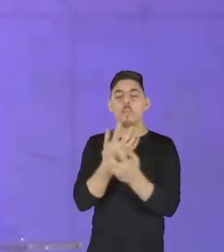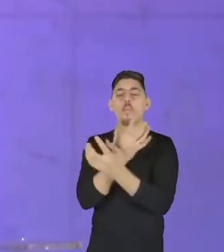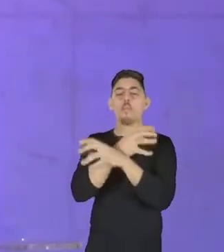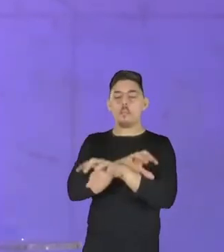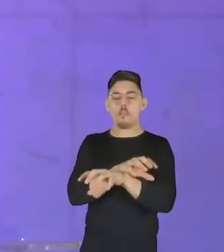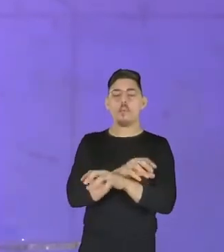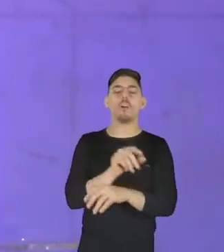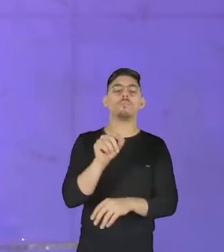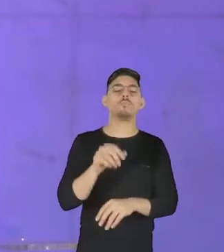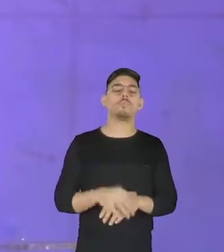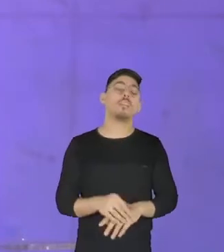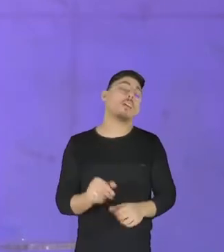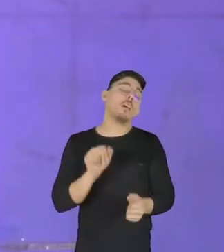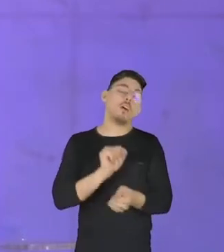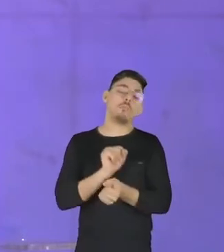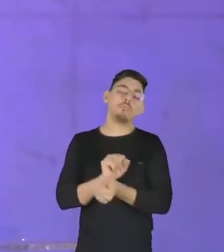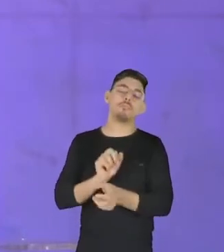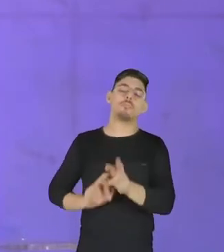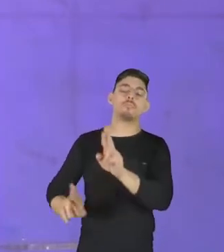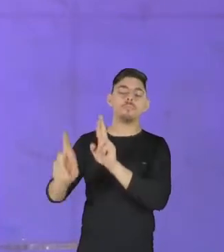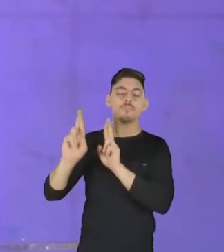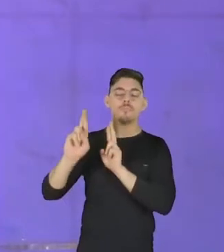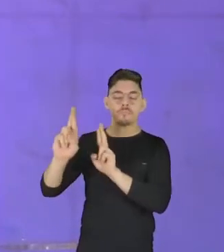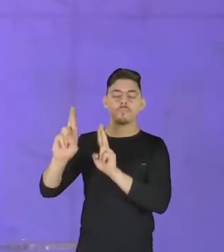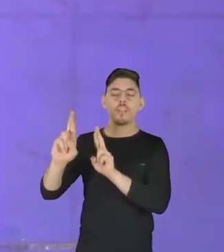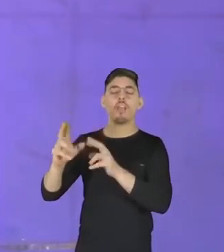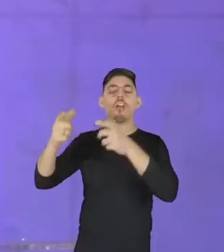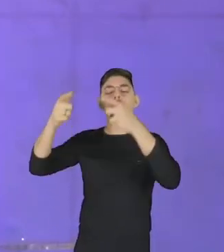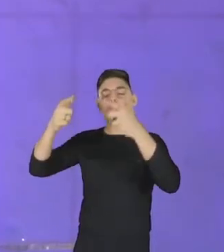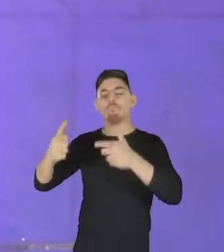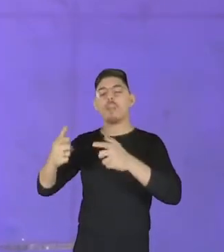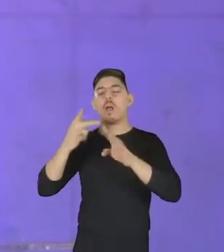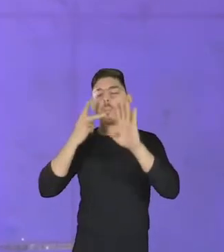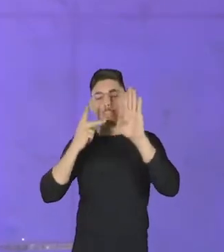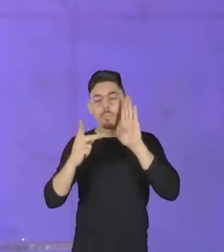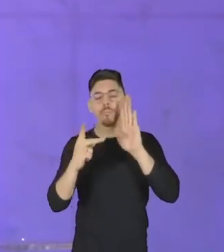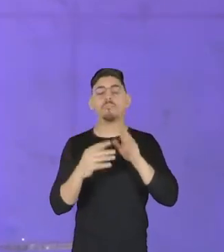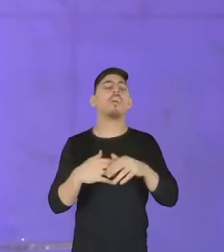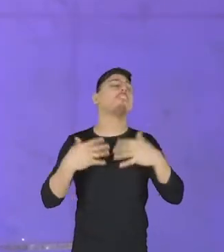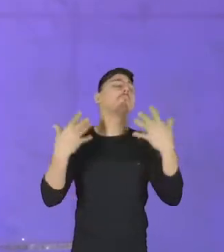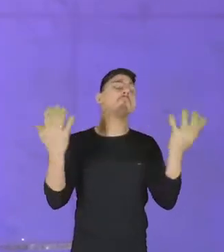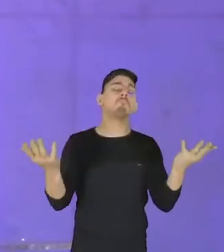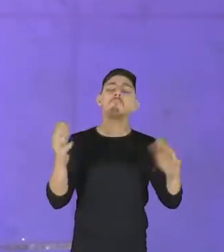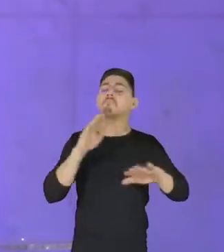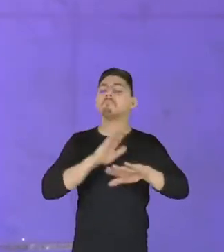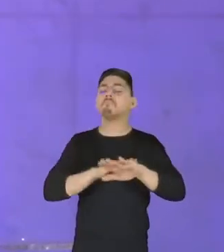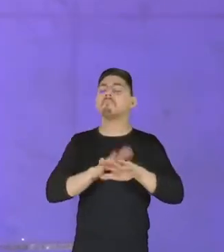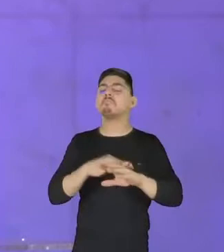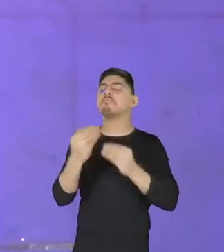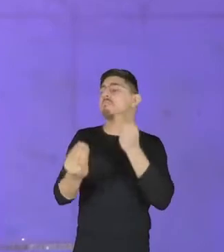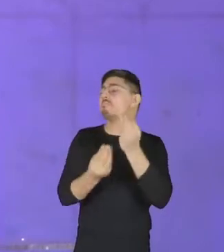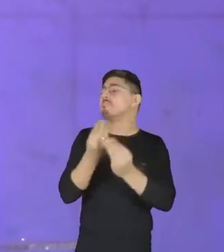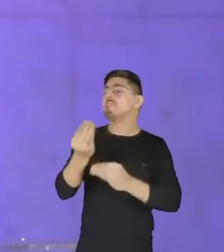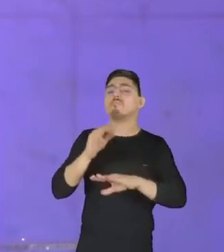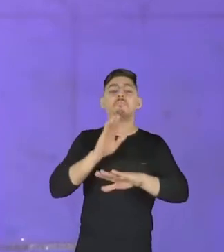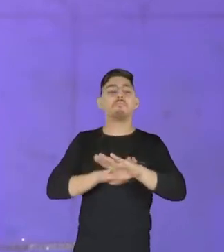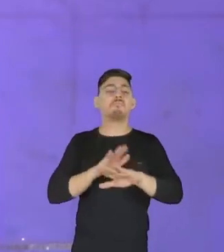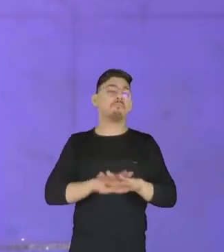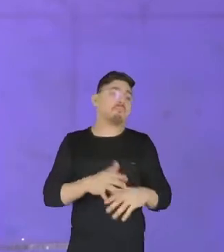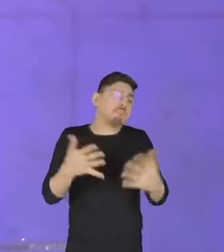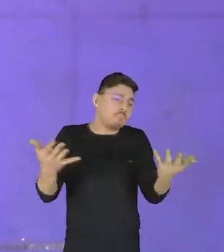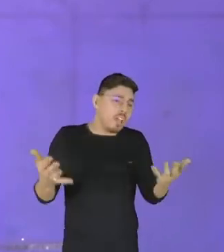a esperança da terra prometida. E o que fazer e como fazer